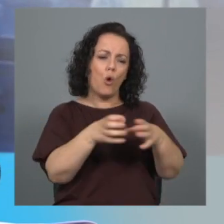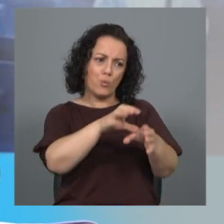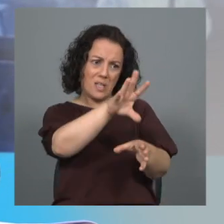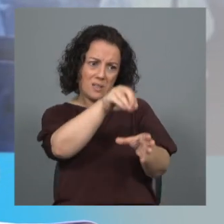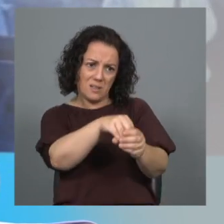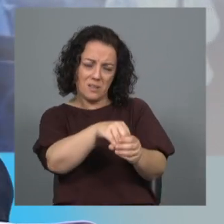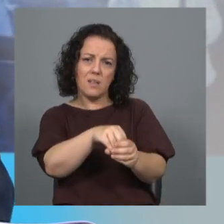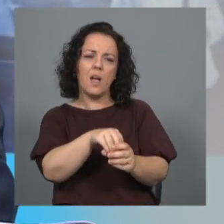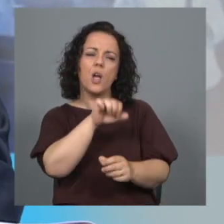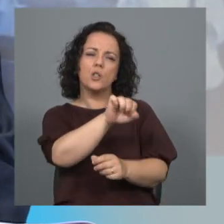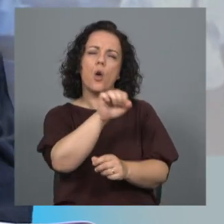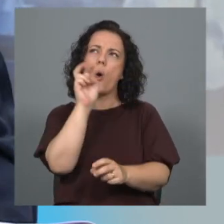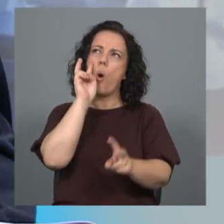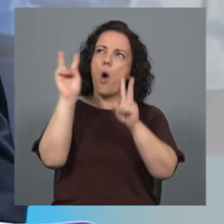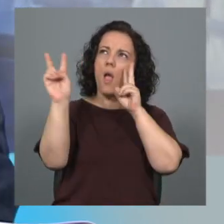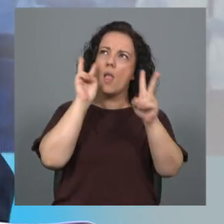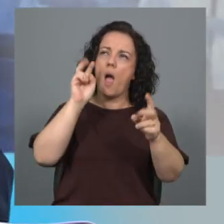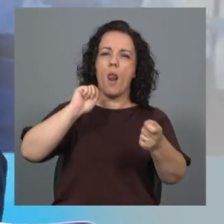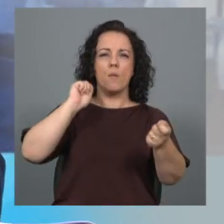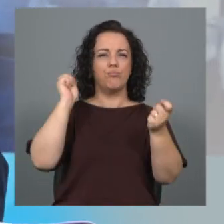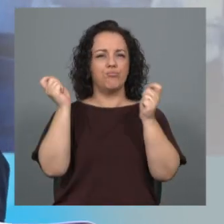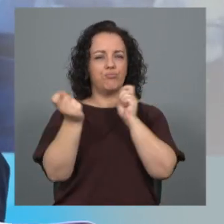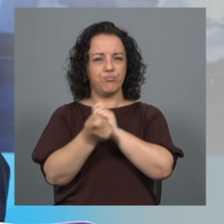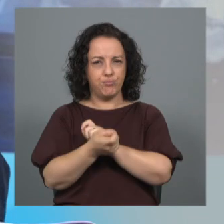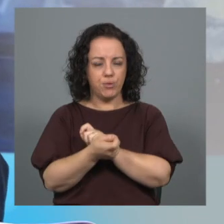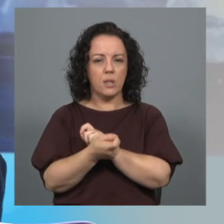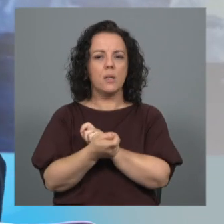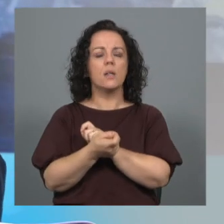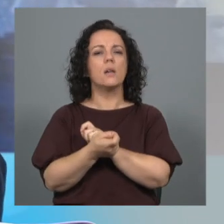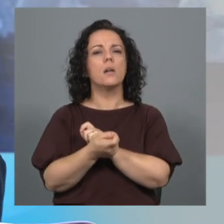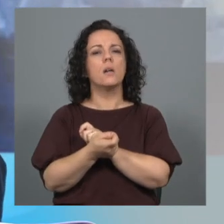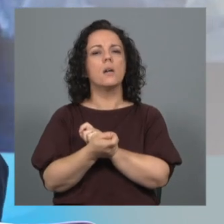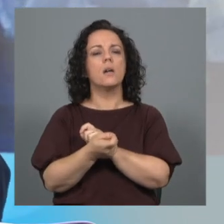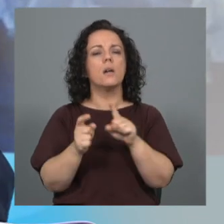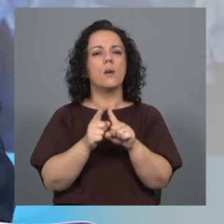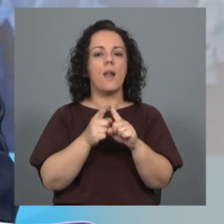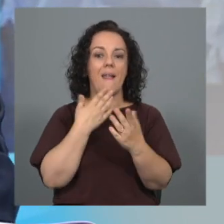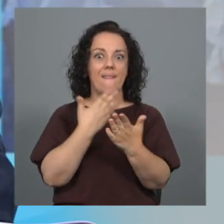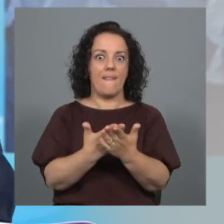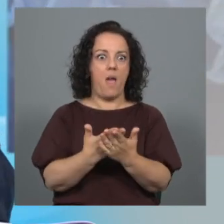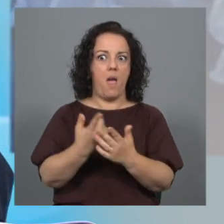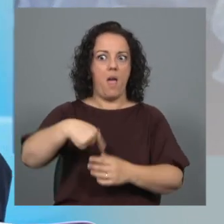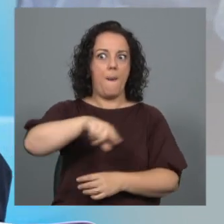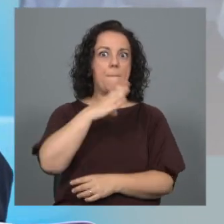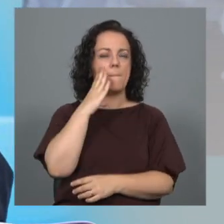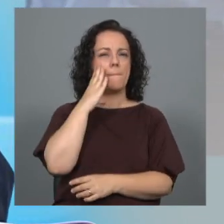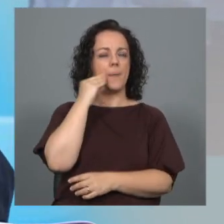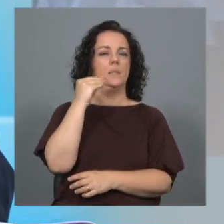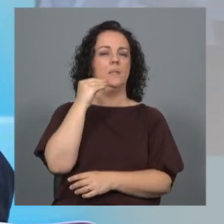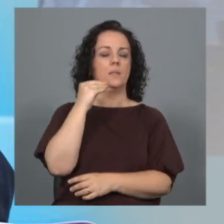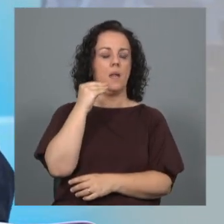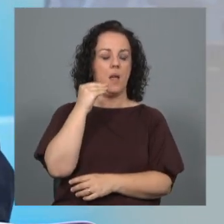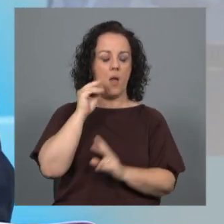convertam o seu olhar e depois traduzam isso de forma concreta, de modo a que esta percepção da nossa comunhão íntima